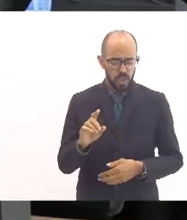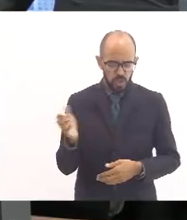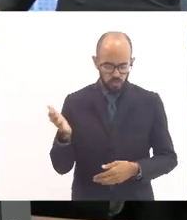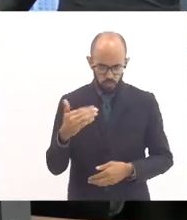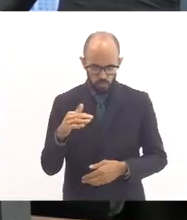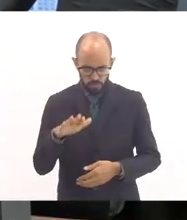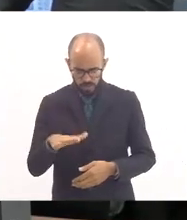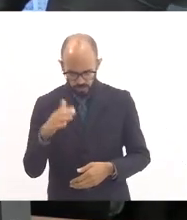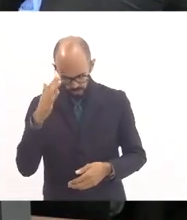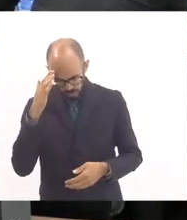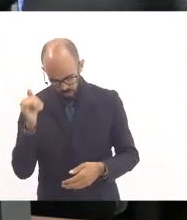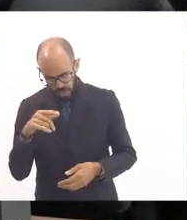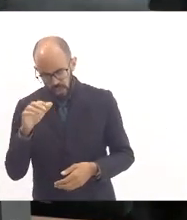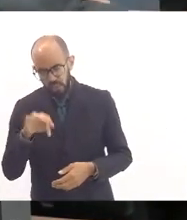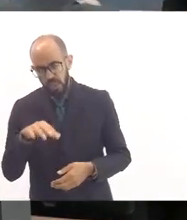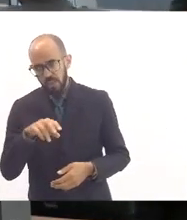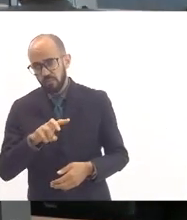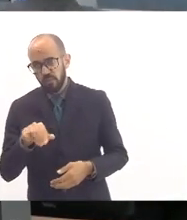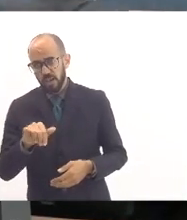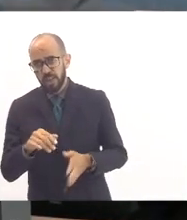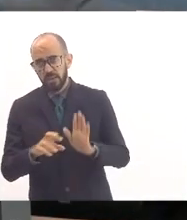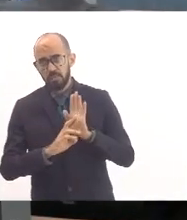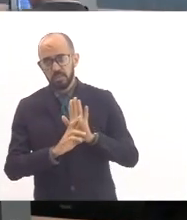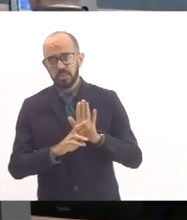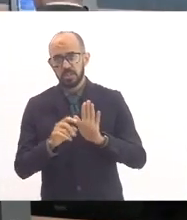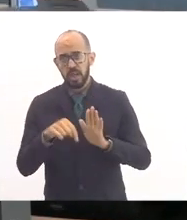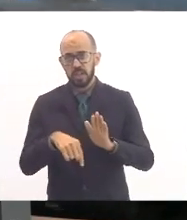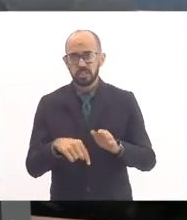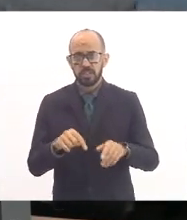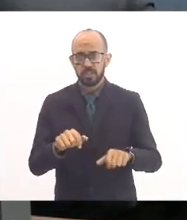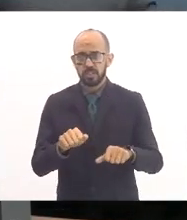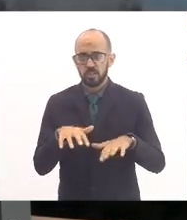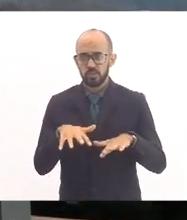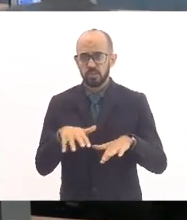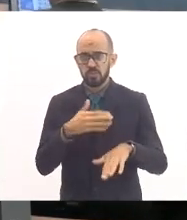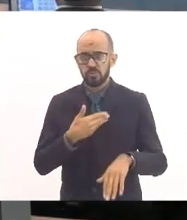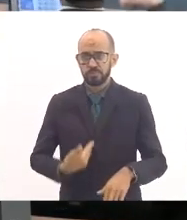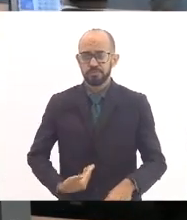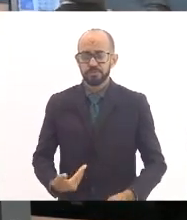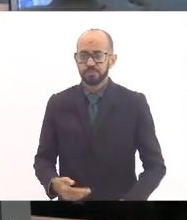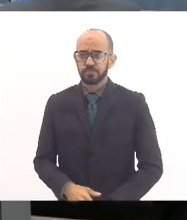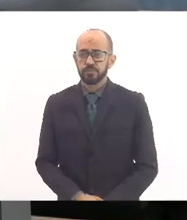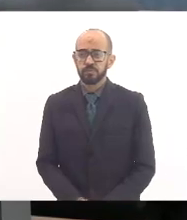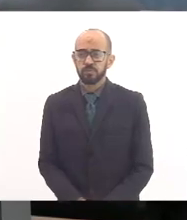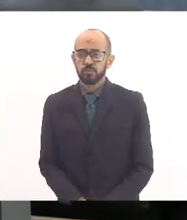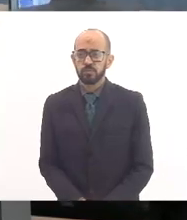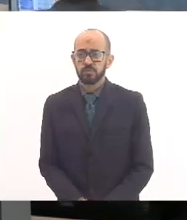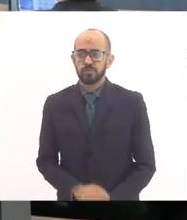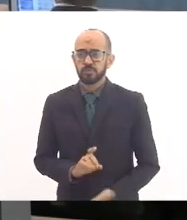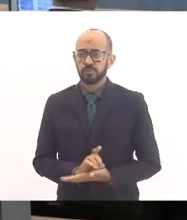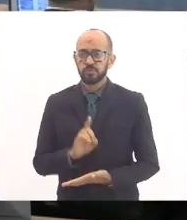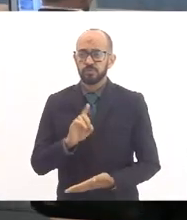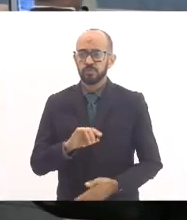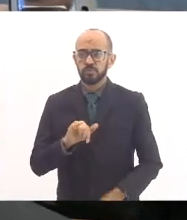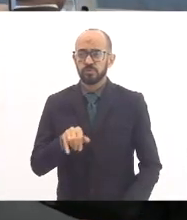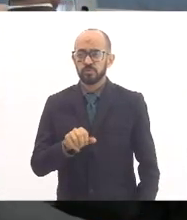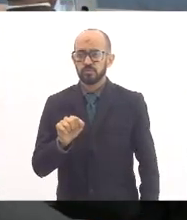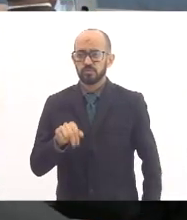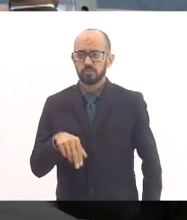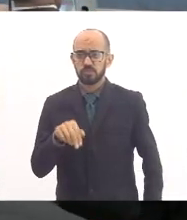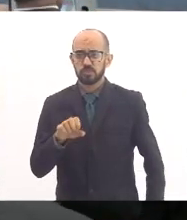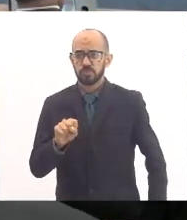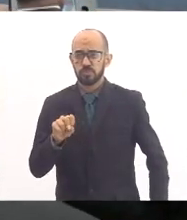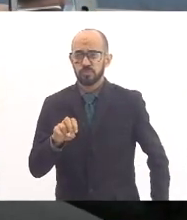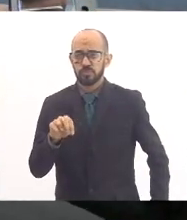quem Vai representar a polícia civil nesse ato o Dr tá o Dr Jansen A